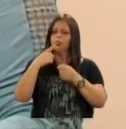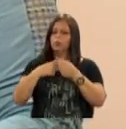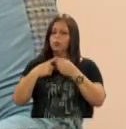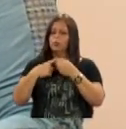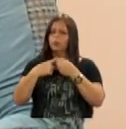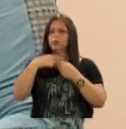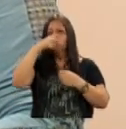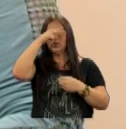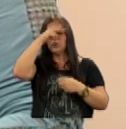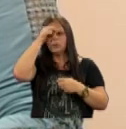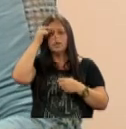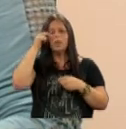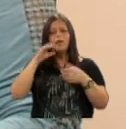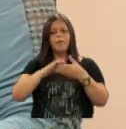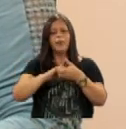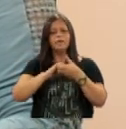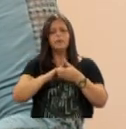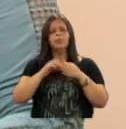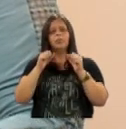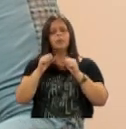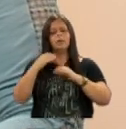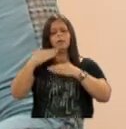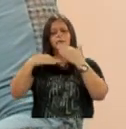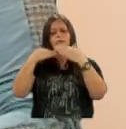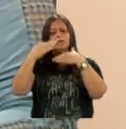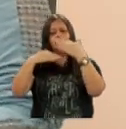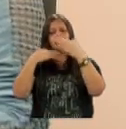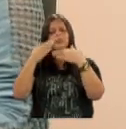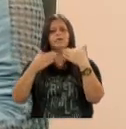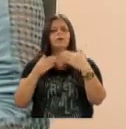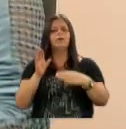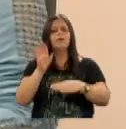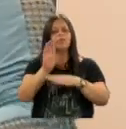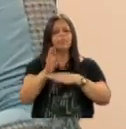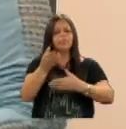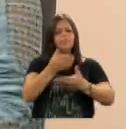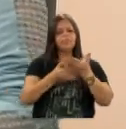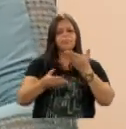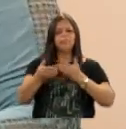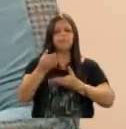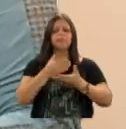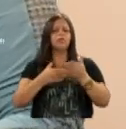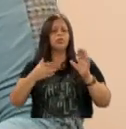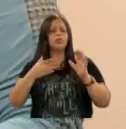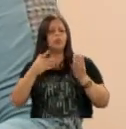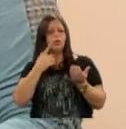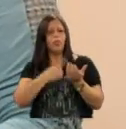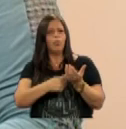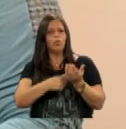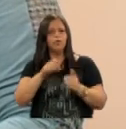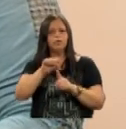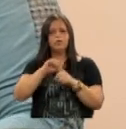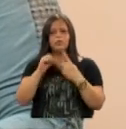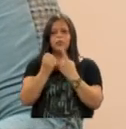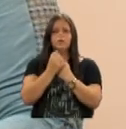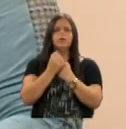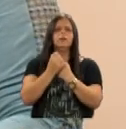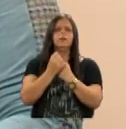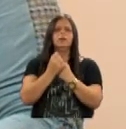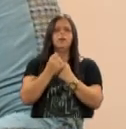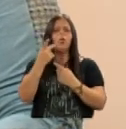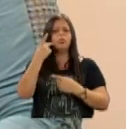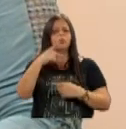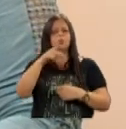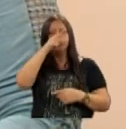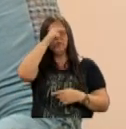do seu município é da sua cidade a parceria para poder desenvolver a esses atos de solidariedade e compromisso